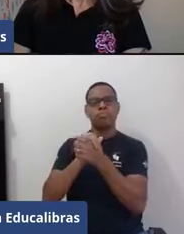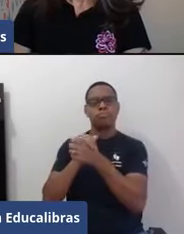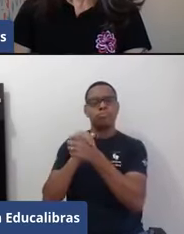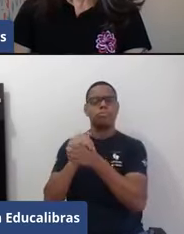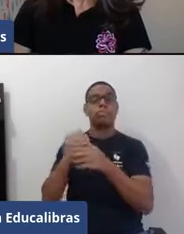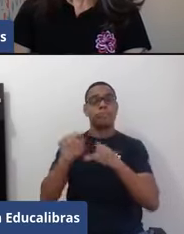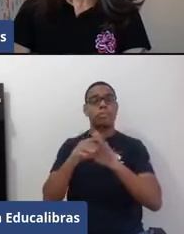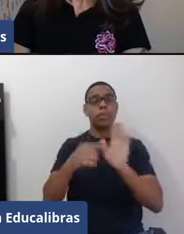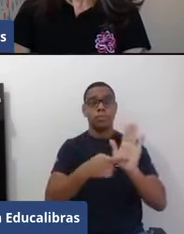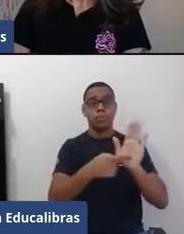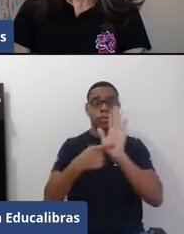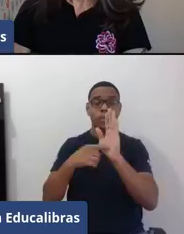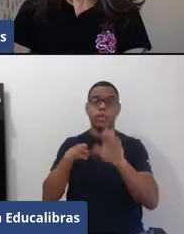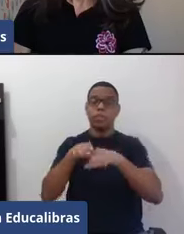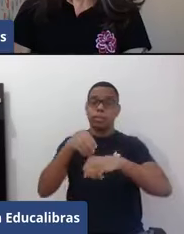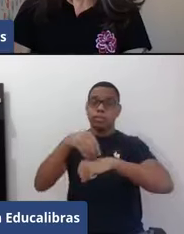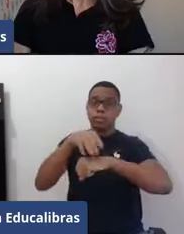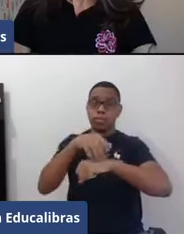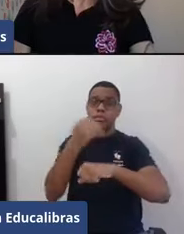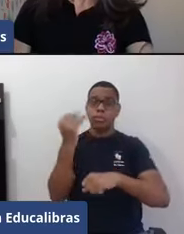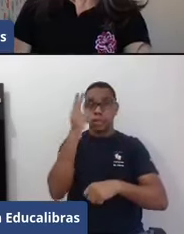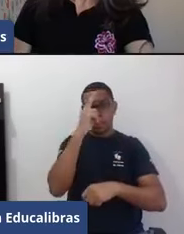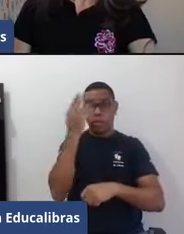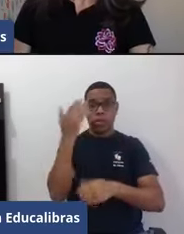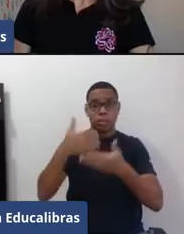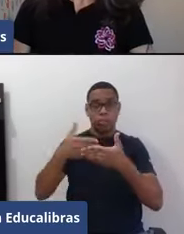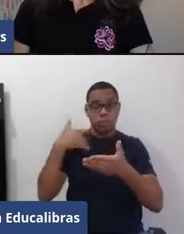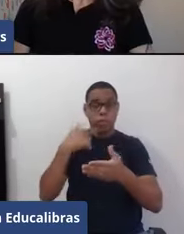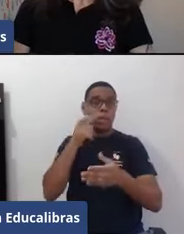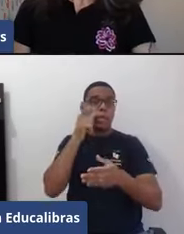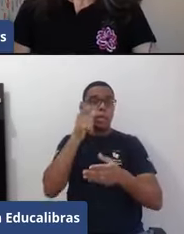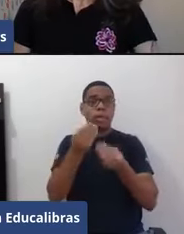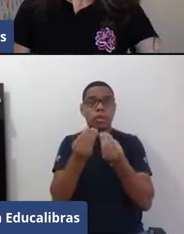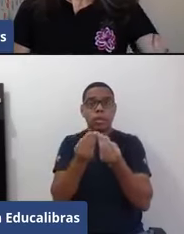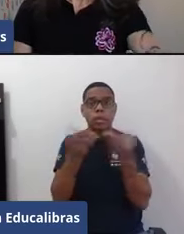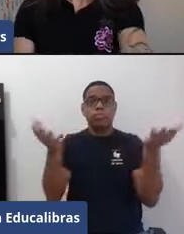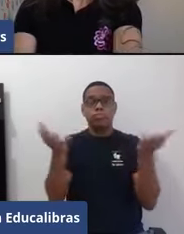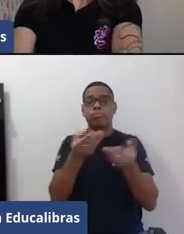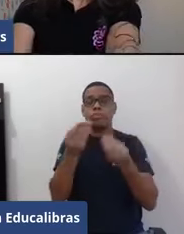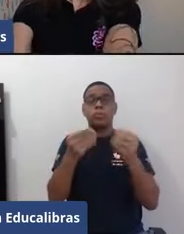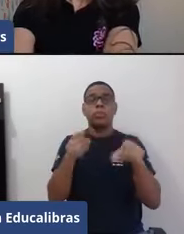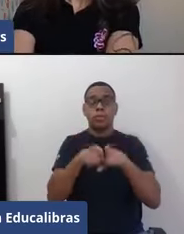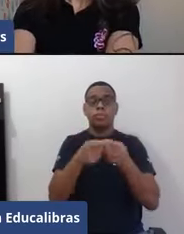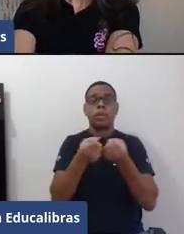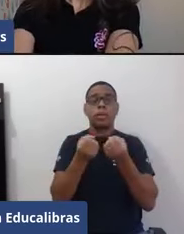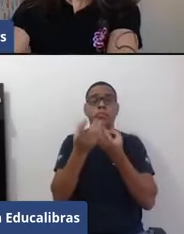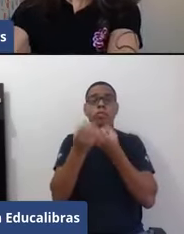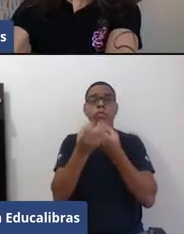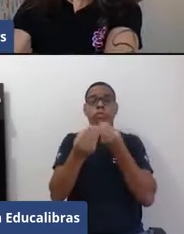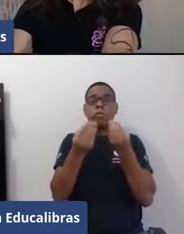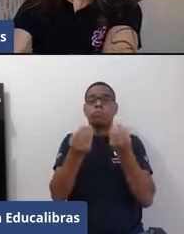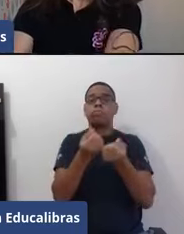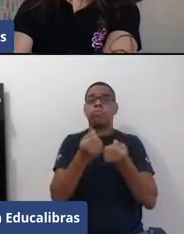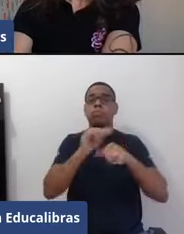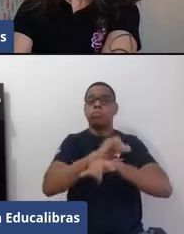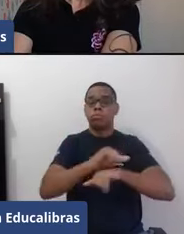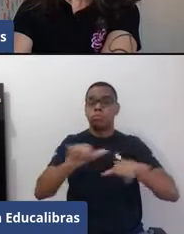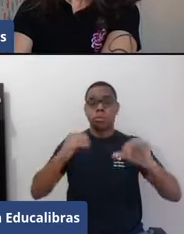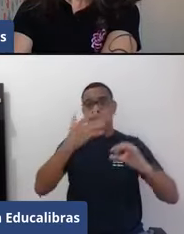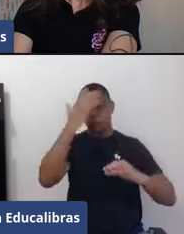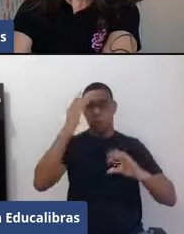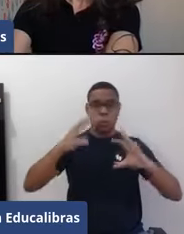gerando conhecimento de vanguarda, conhecimento interessante e informação relevante para quem nos assiste.